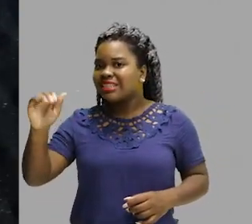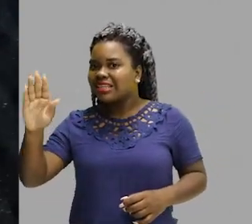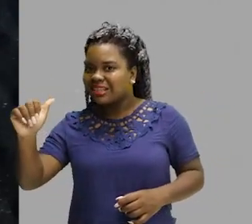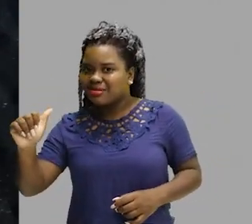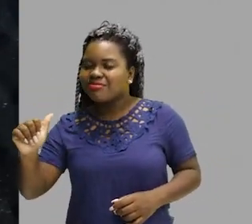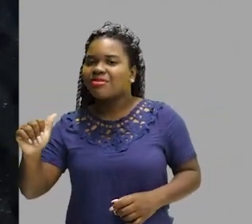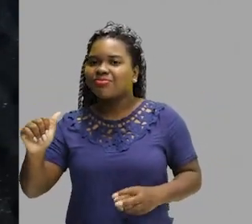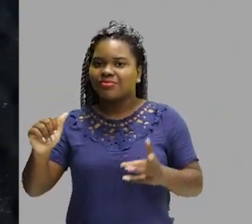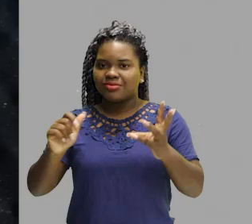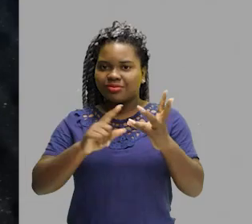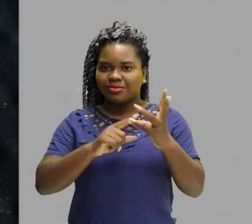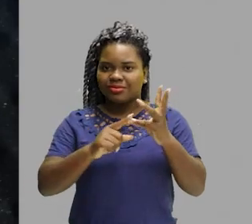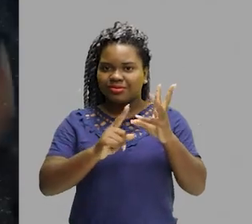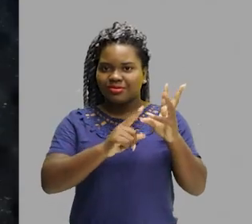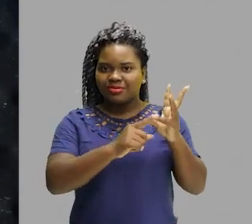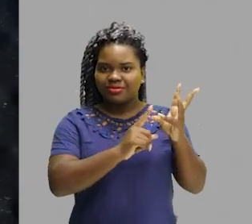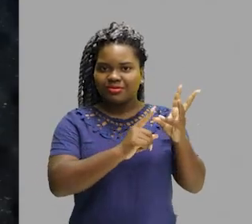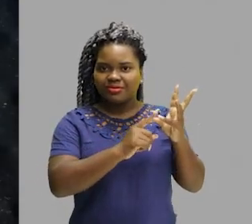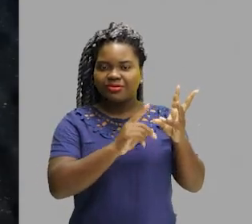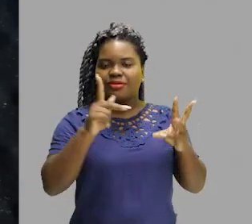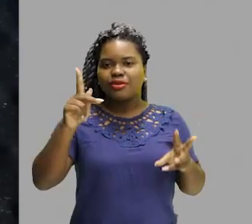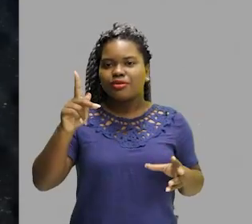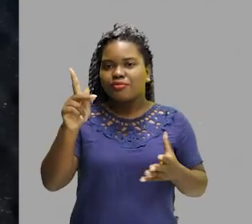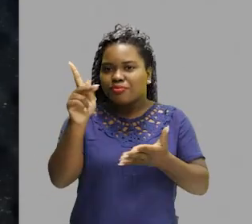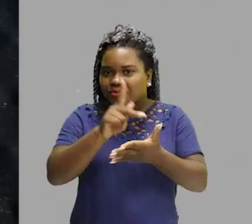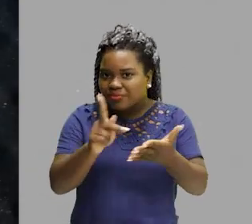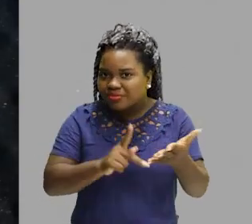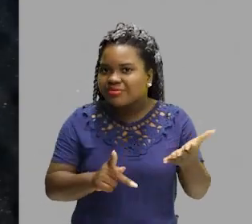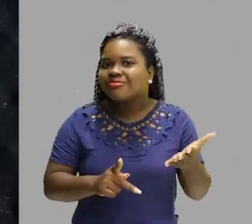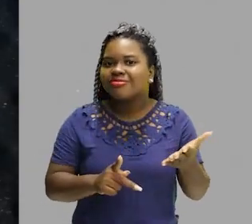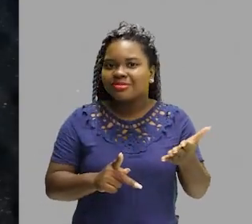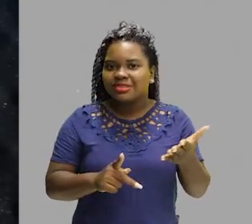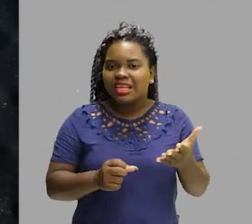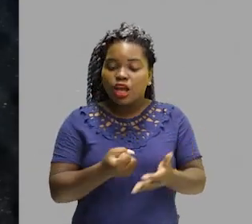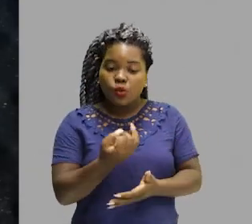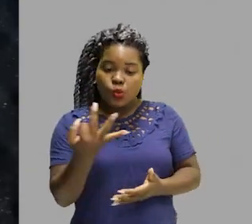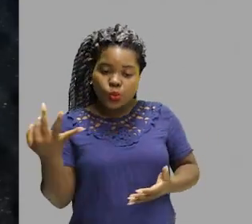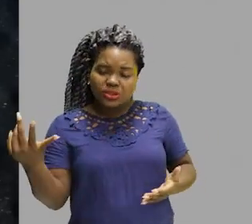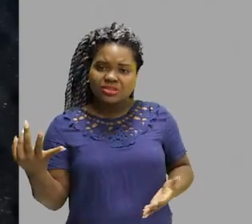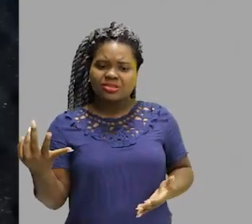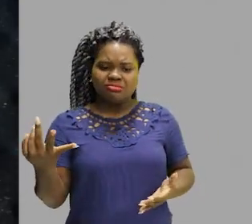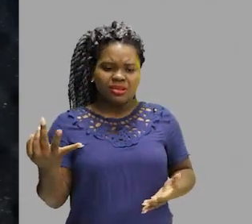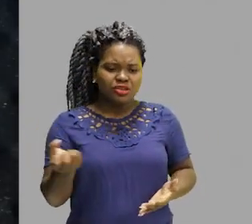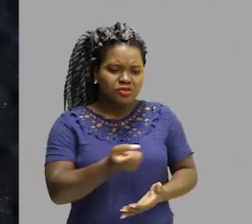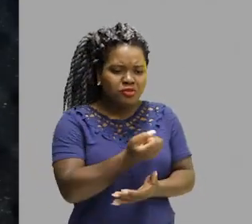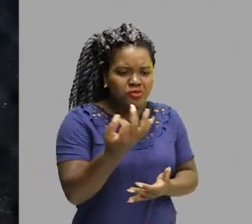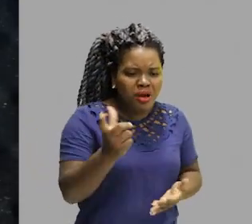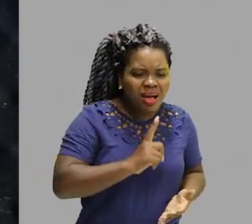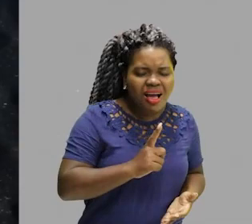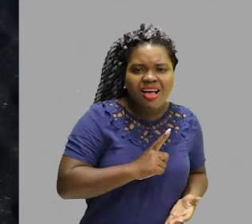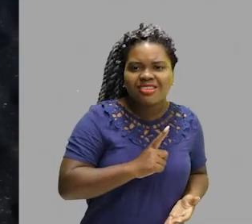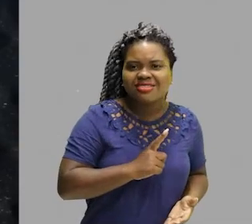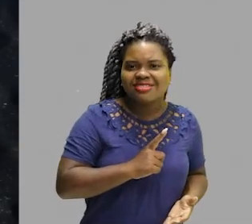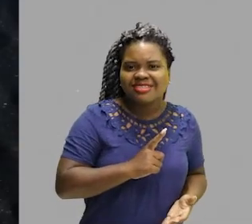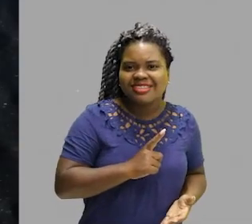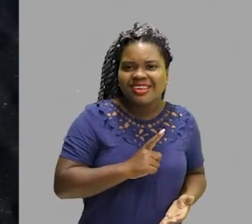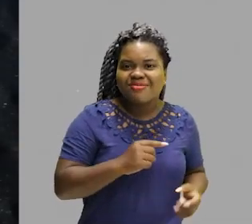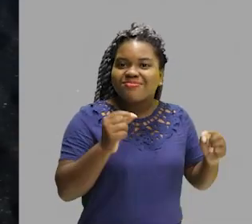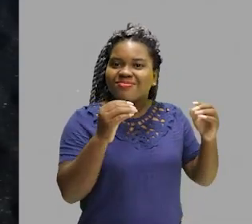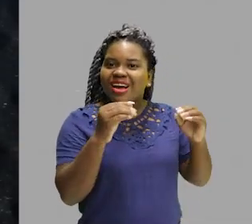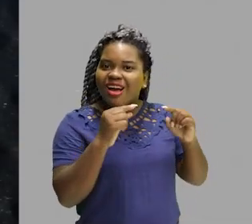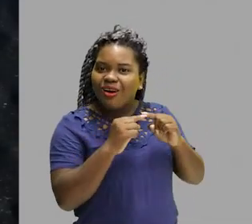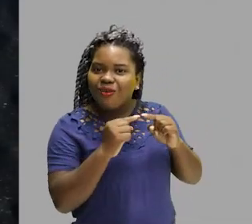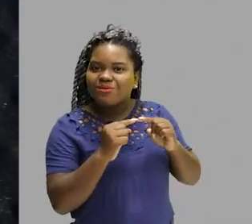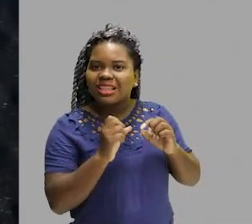de sílabas dentro de um verso, que não é a mesma coisa das sílabas de palavras que nós estudamos na gramática. É diferente. Nós